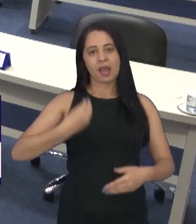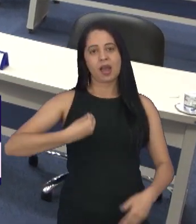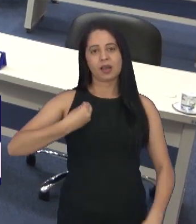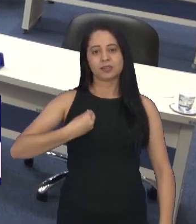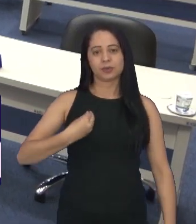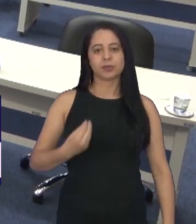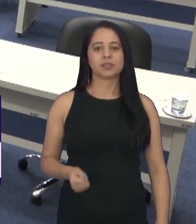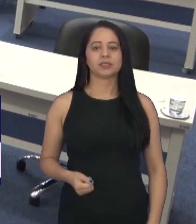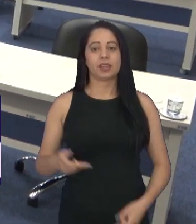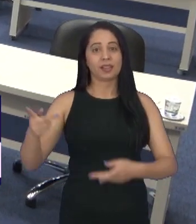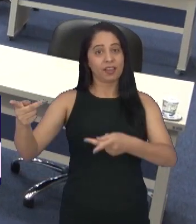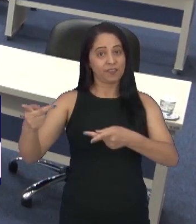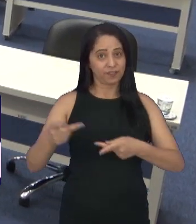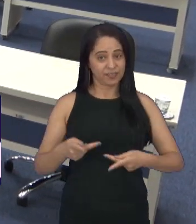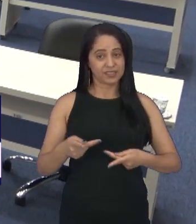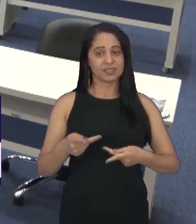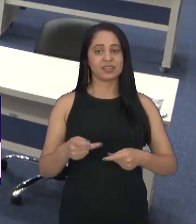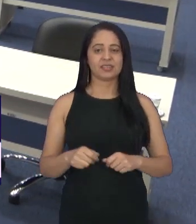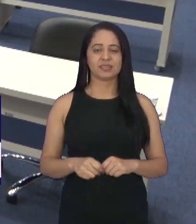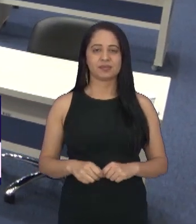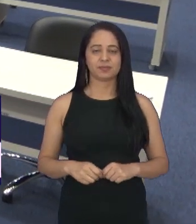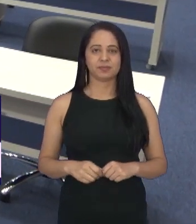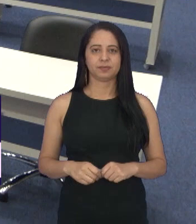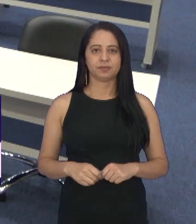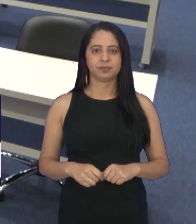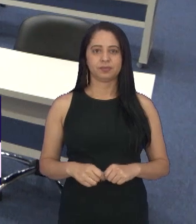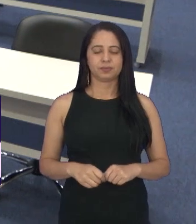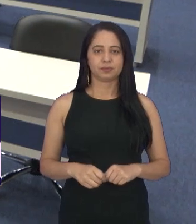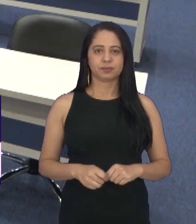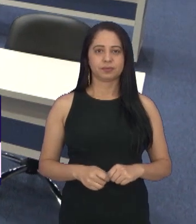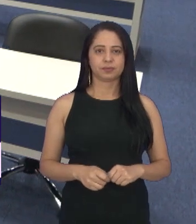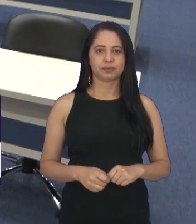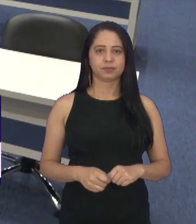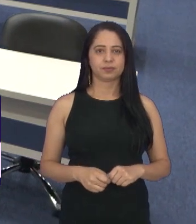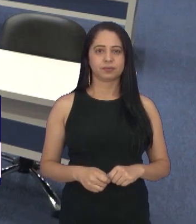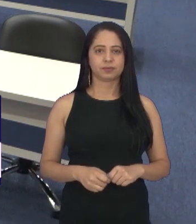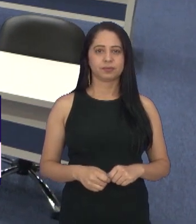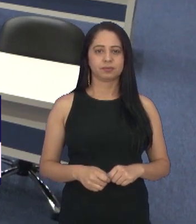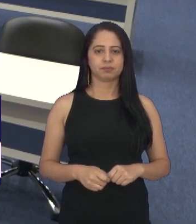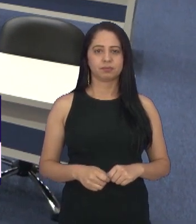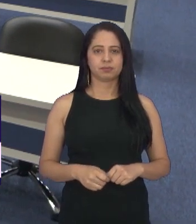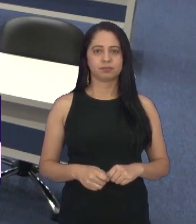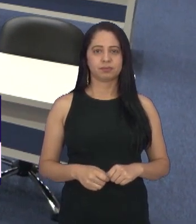estar visitando essa casa do povo. Questão de ordem.